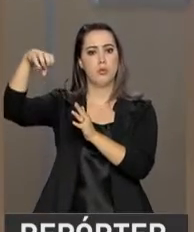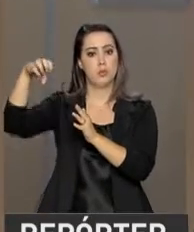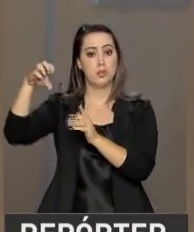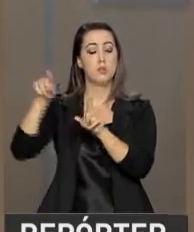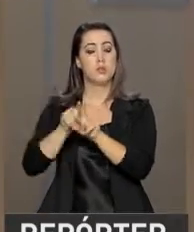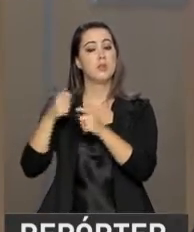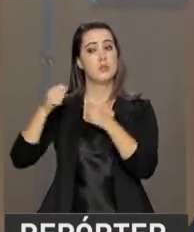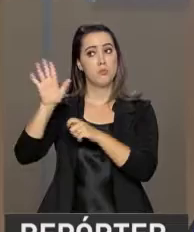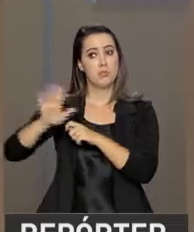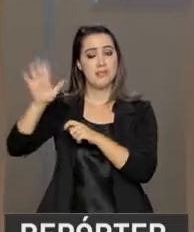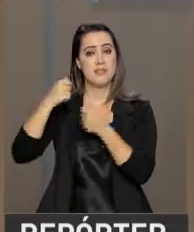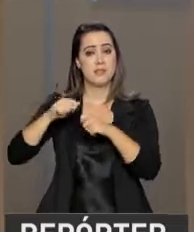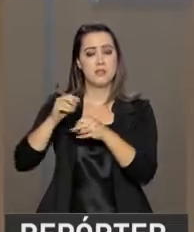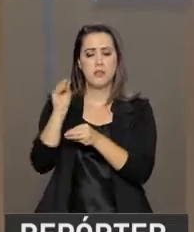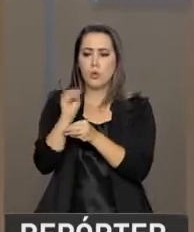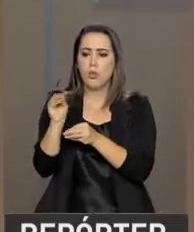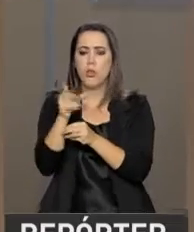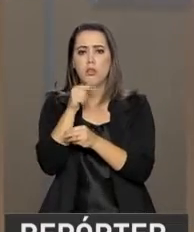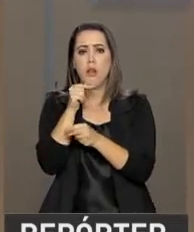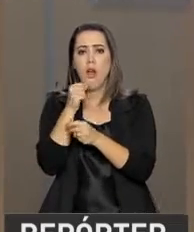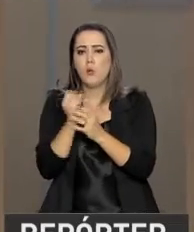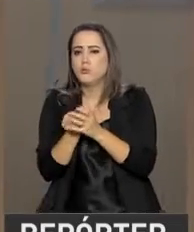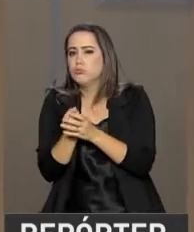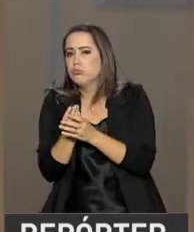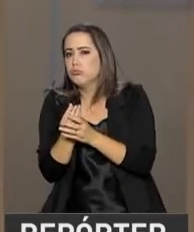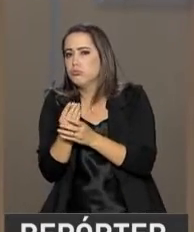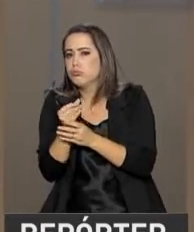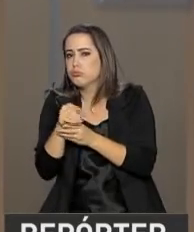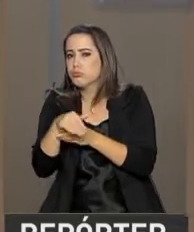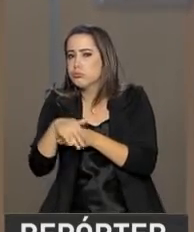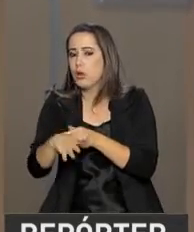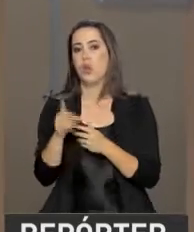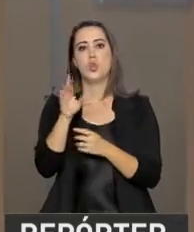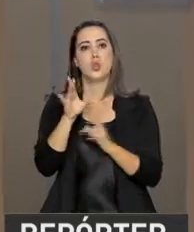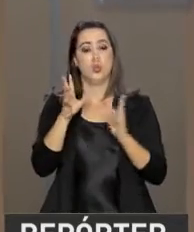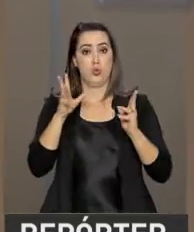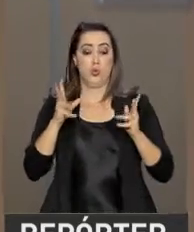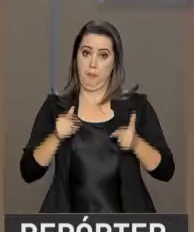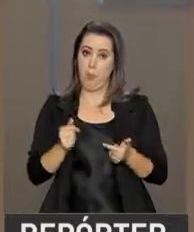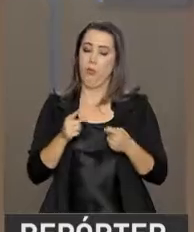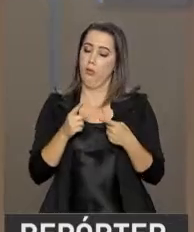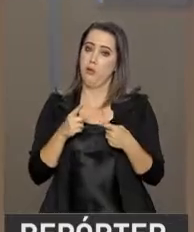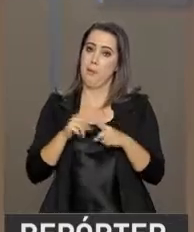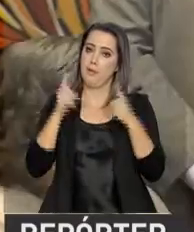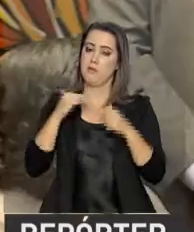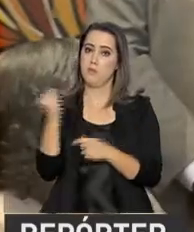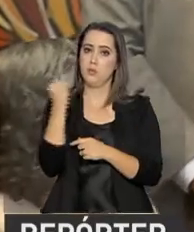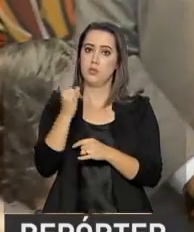cuidar da recarga do rio da água hoje a gente não deve pensar só na qualidade da água tem que pensar também na quantidade